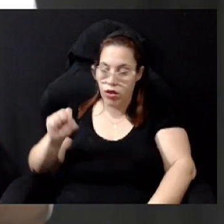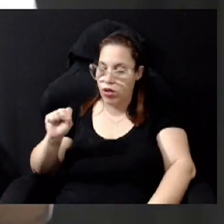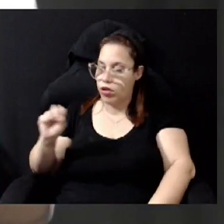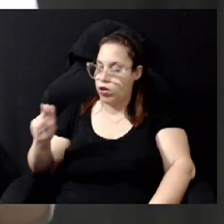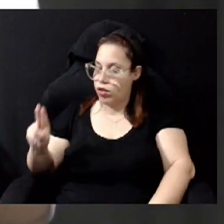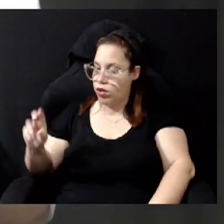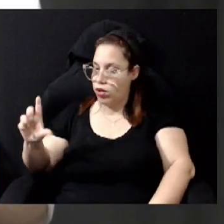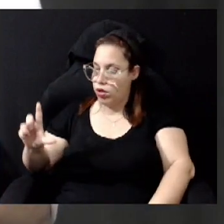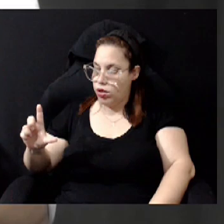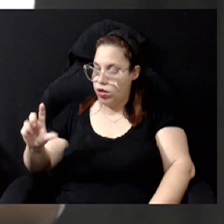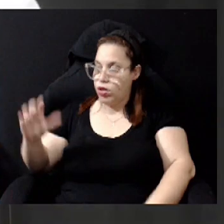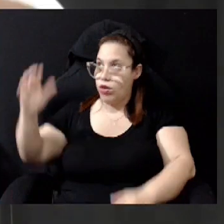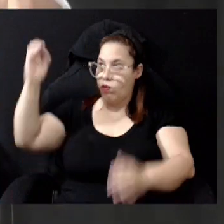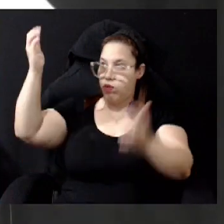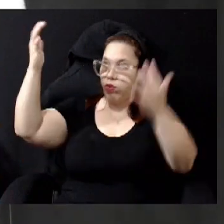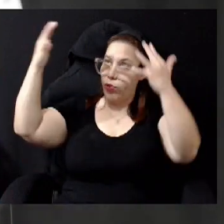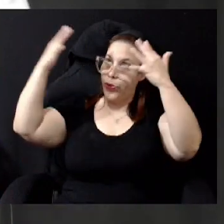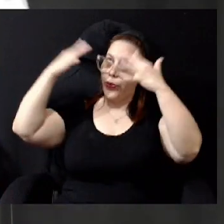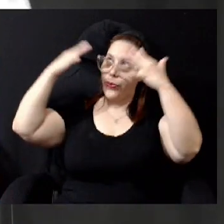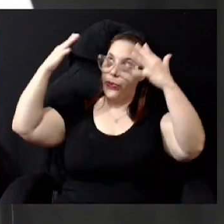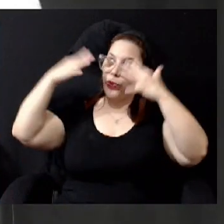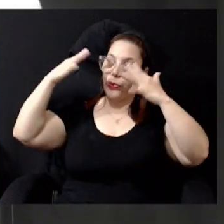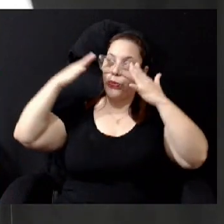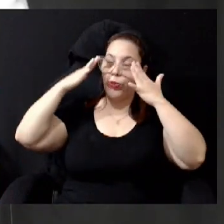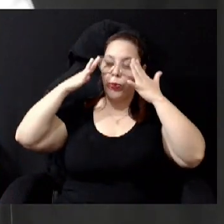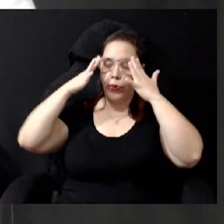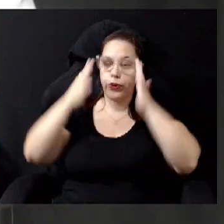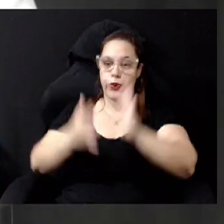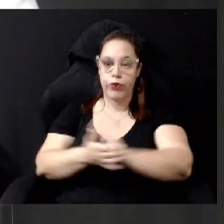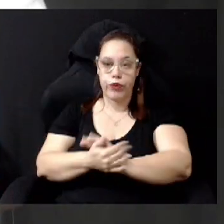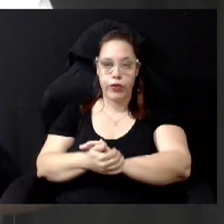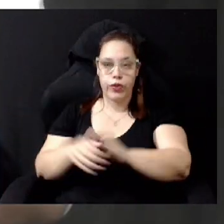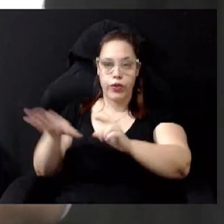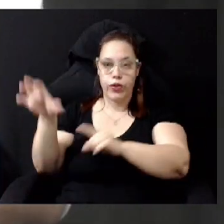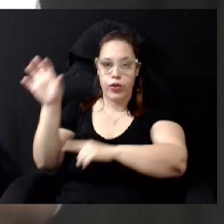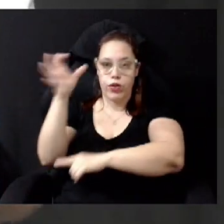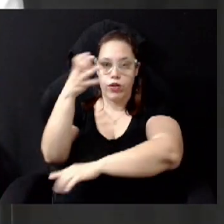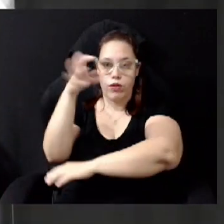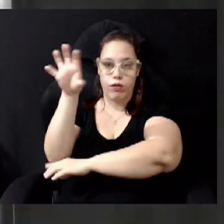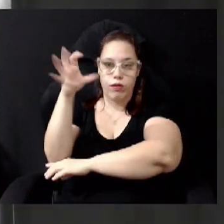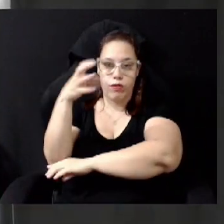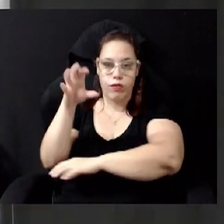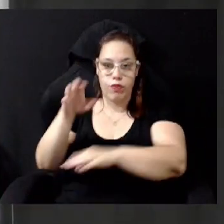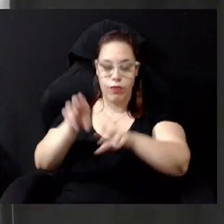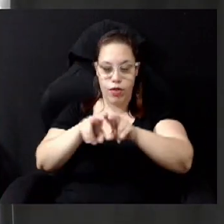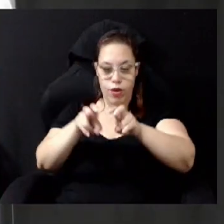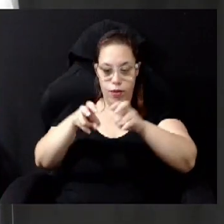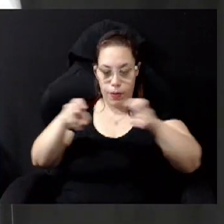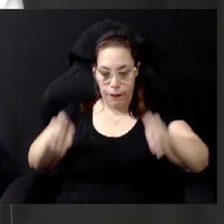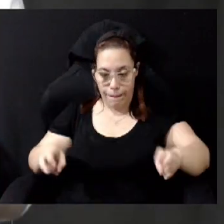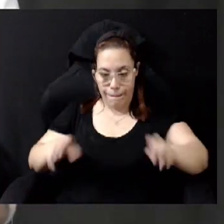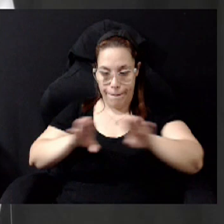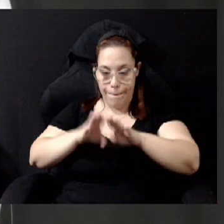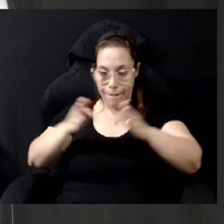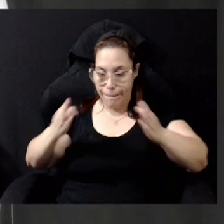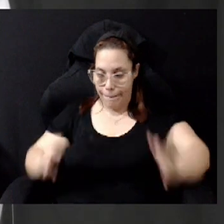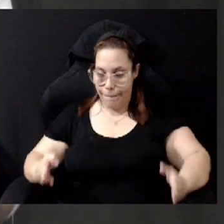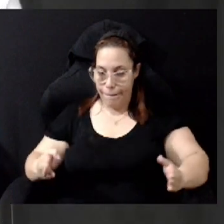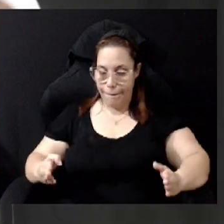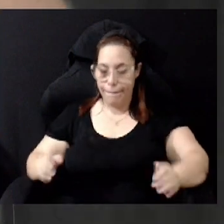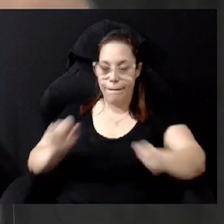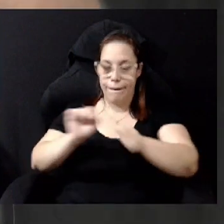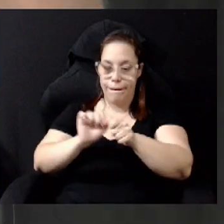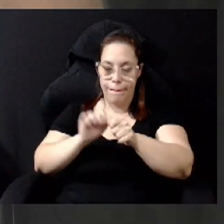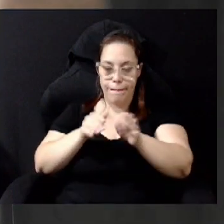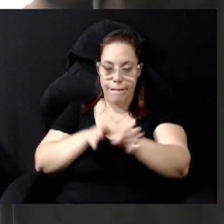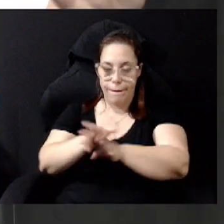ar-condicionado, material, mesas, material, móveis, né? Sim. Fizemos também uma indicação